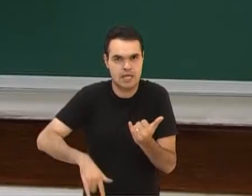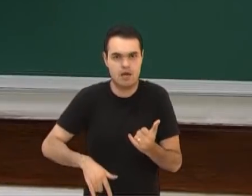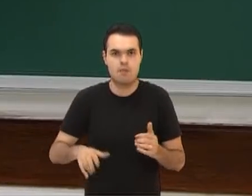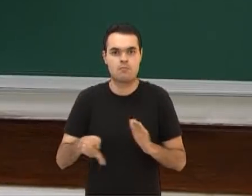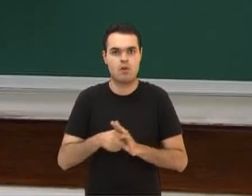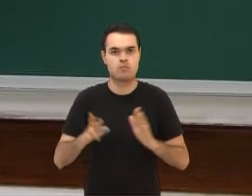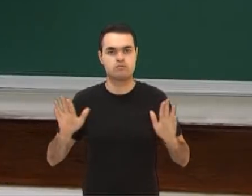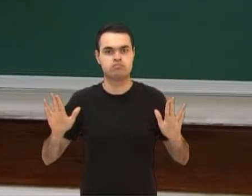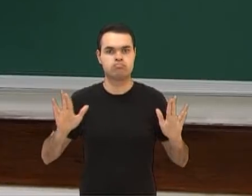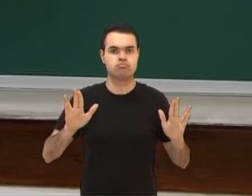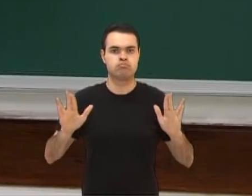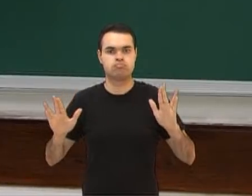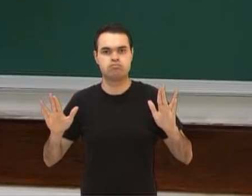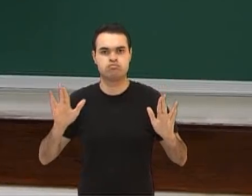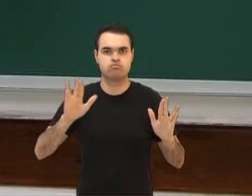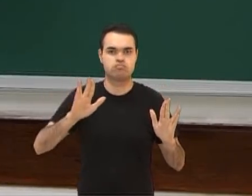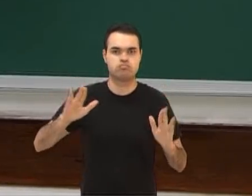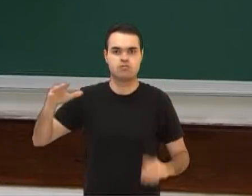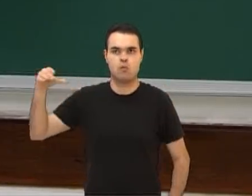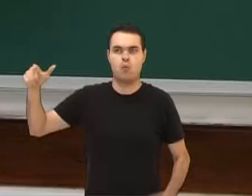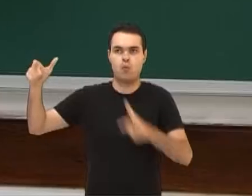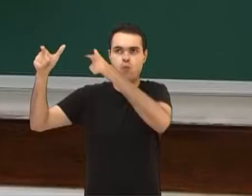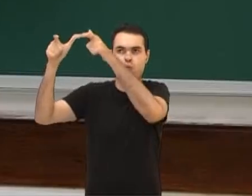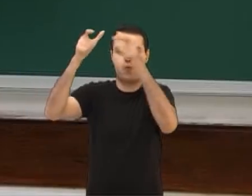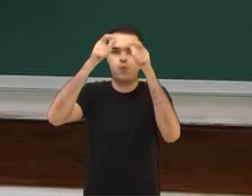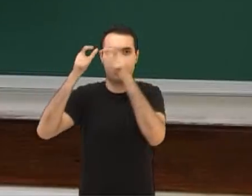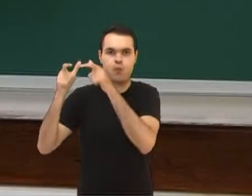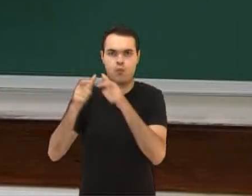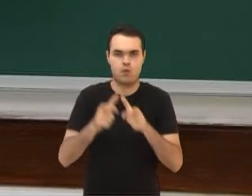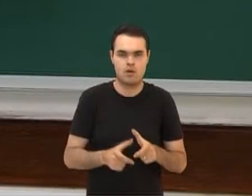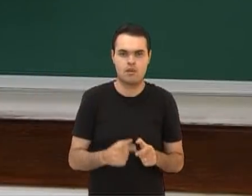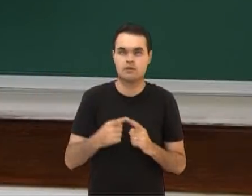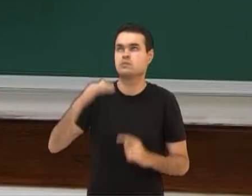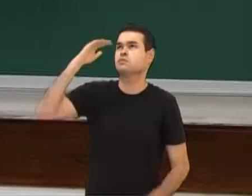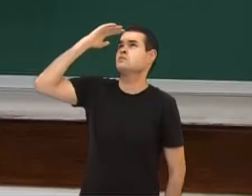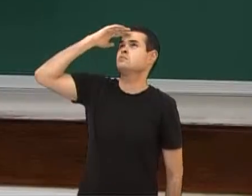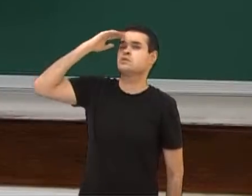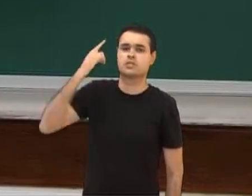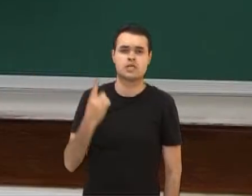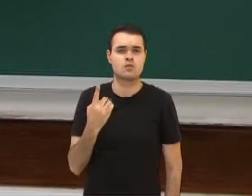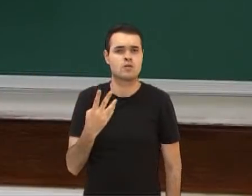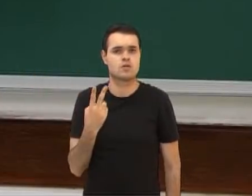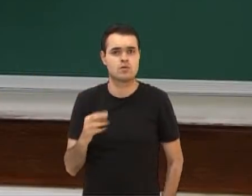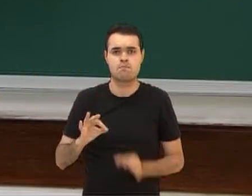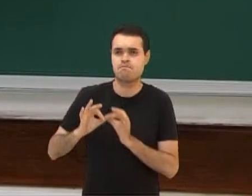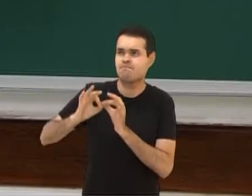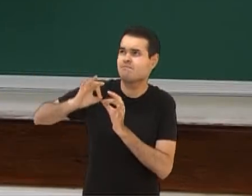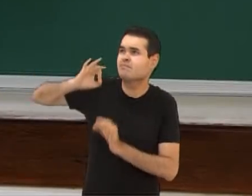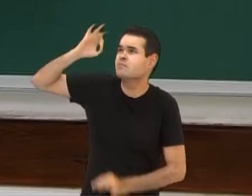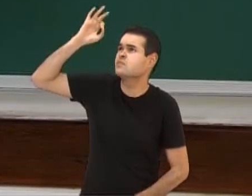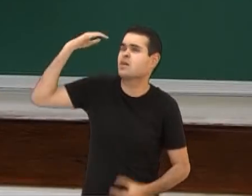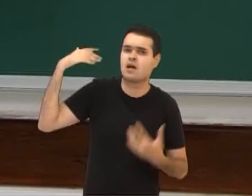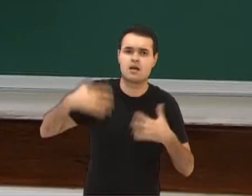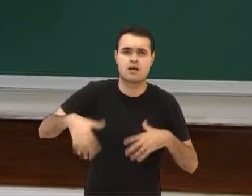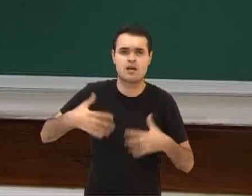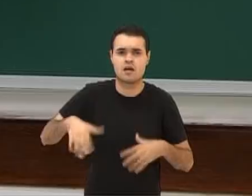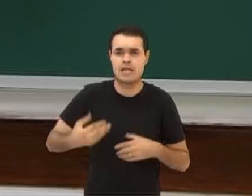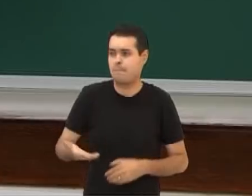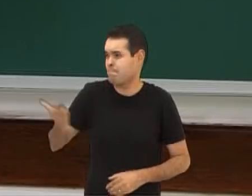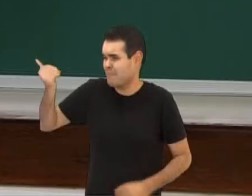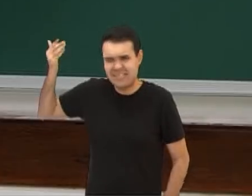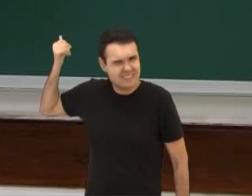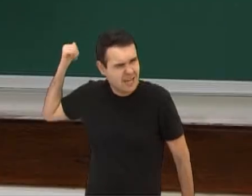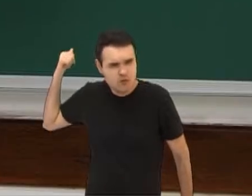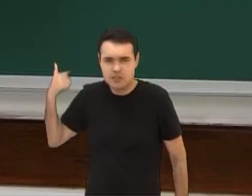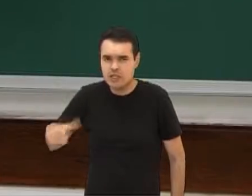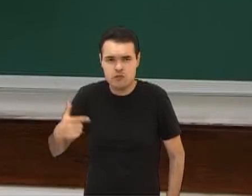é sensacional. Uma das pirâmides, se eu não me engano, tem 142 metros de altura. Então você veja eles fazerem isso sem os guindastes, sem as coisas